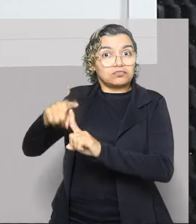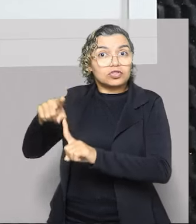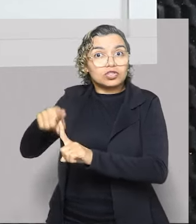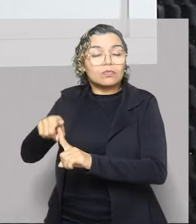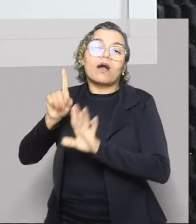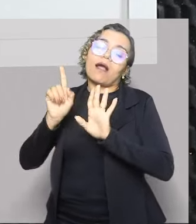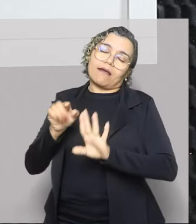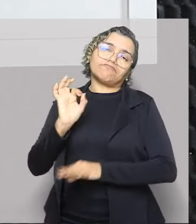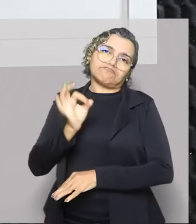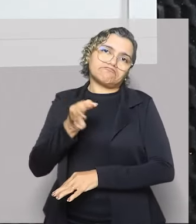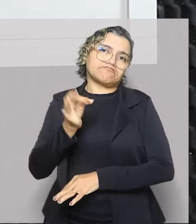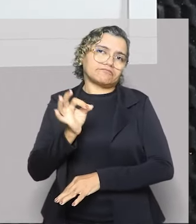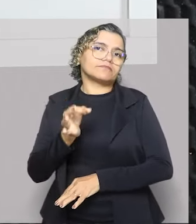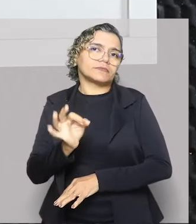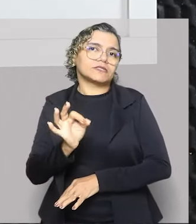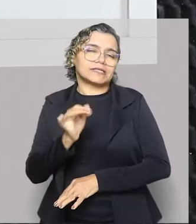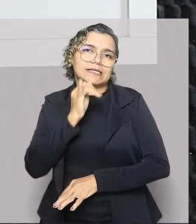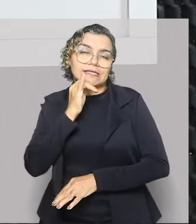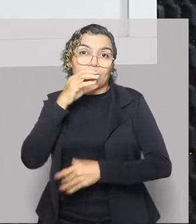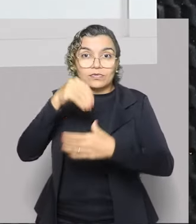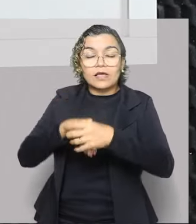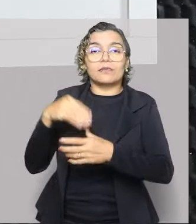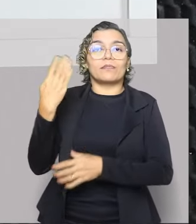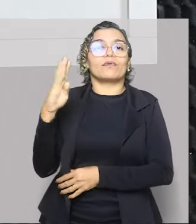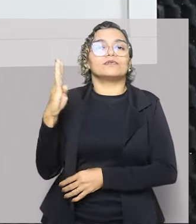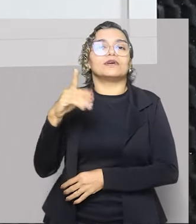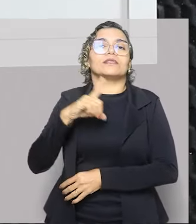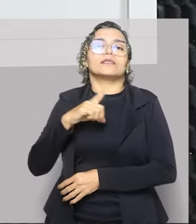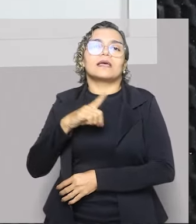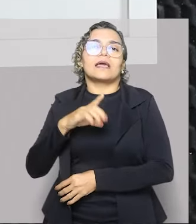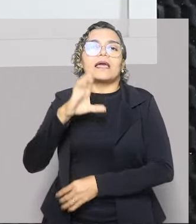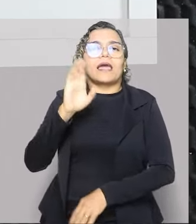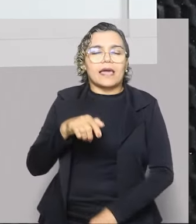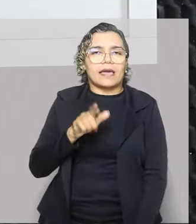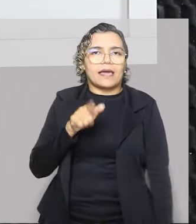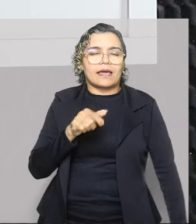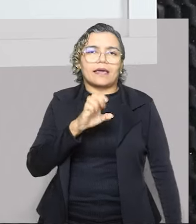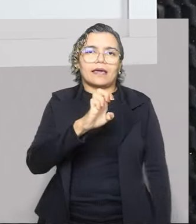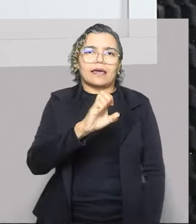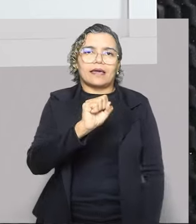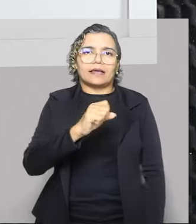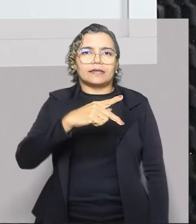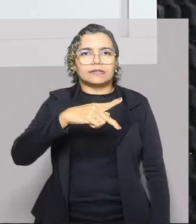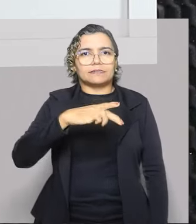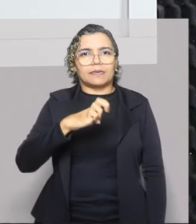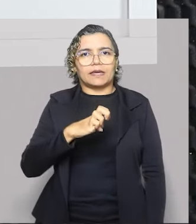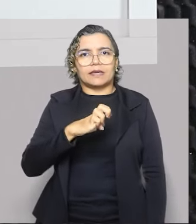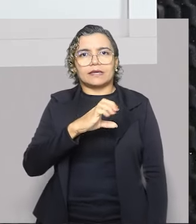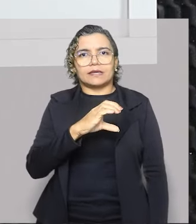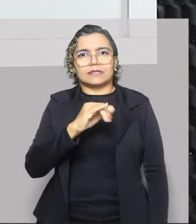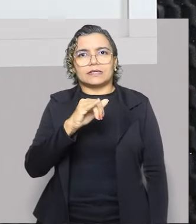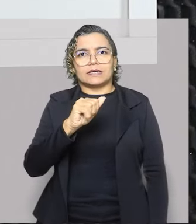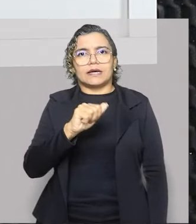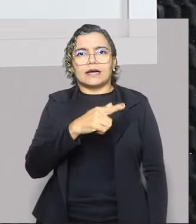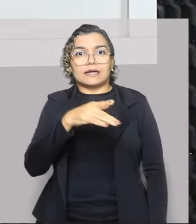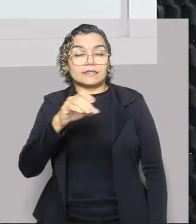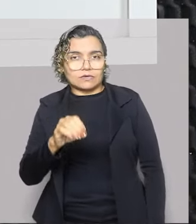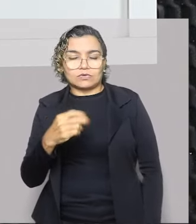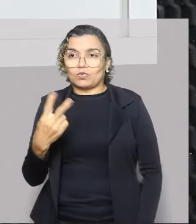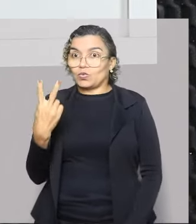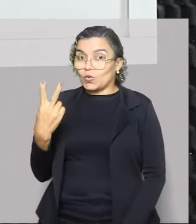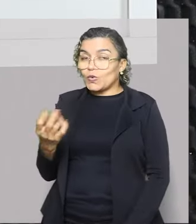processo que a gente inclusive trata na Biologia como especiação tá certo então esses dois exemplos